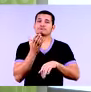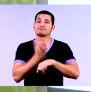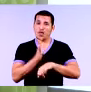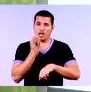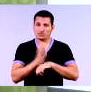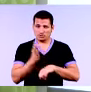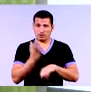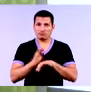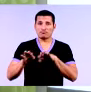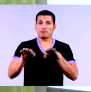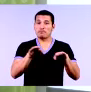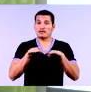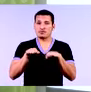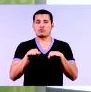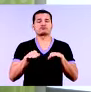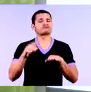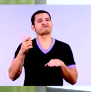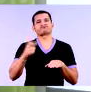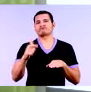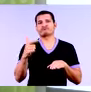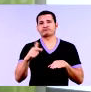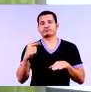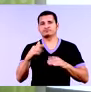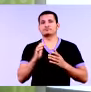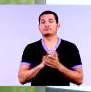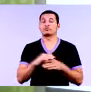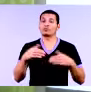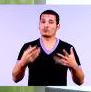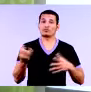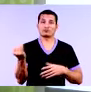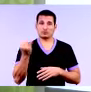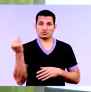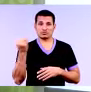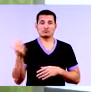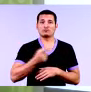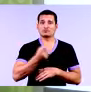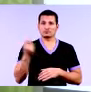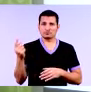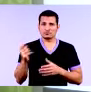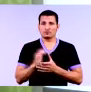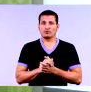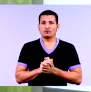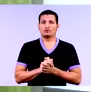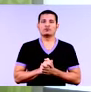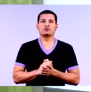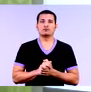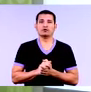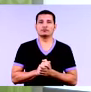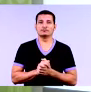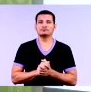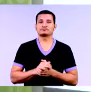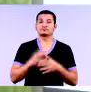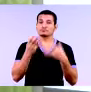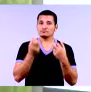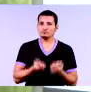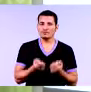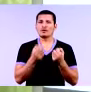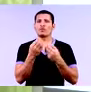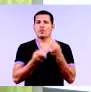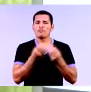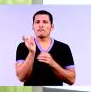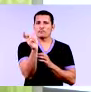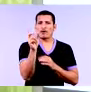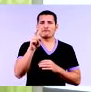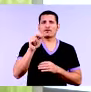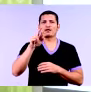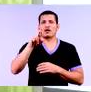desenvolvimento. Então, é importante que vocês considerem essas características de uma variável